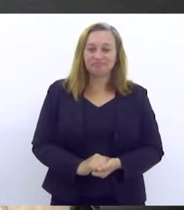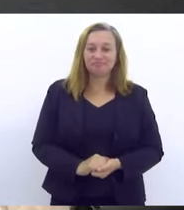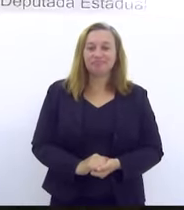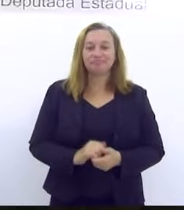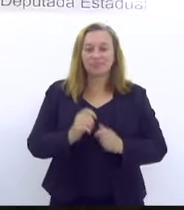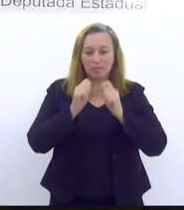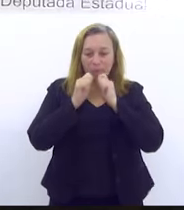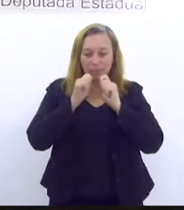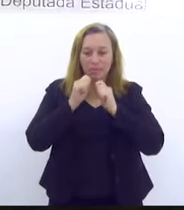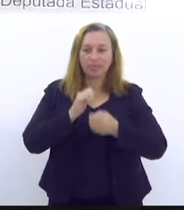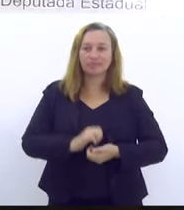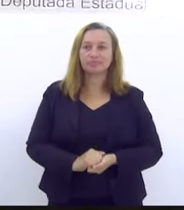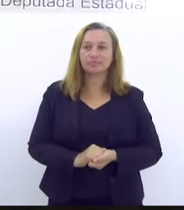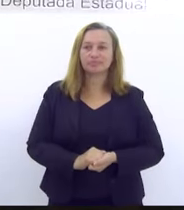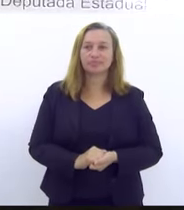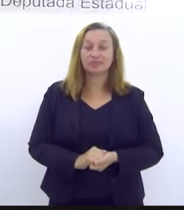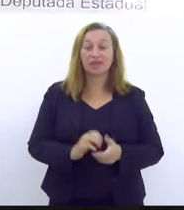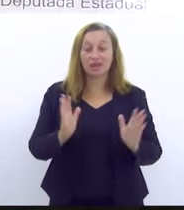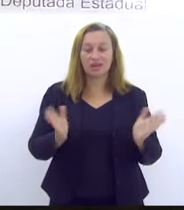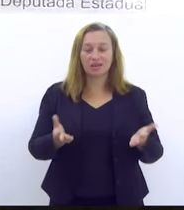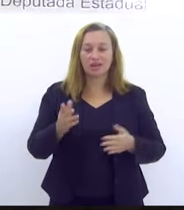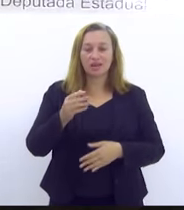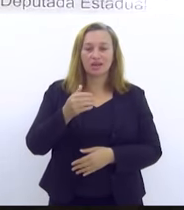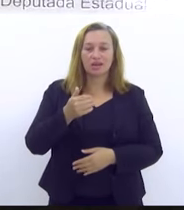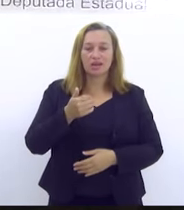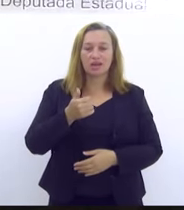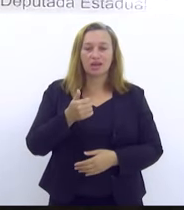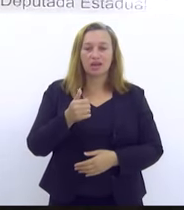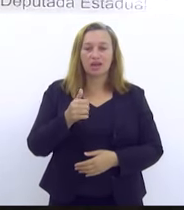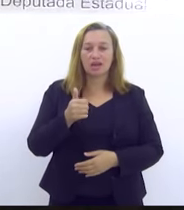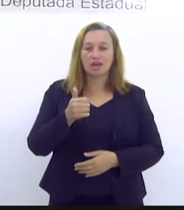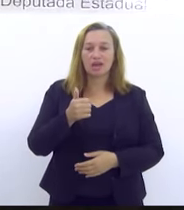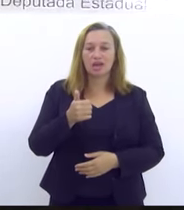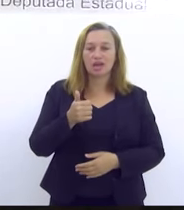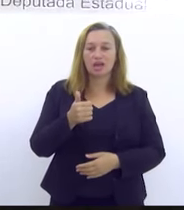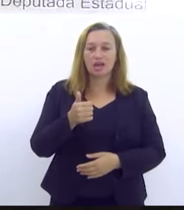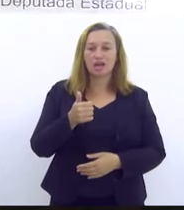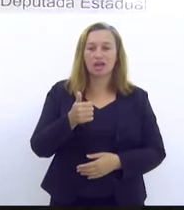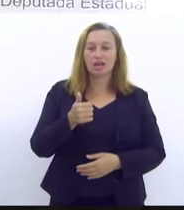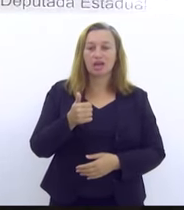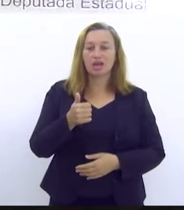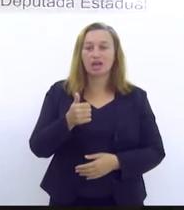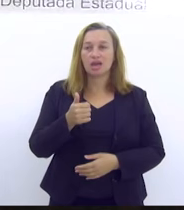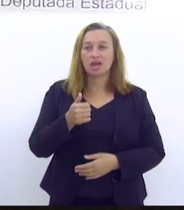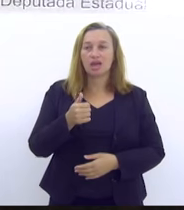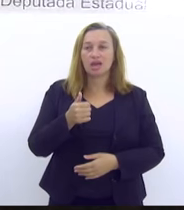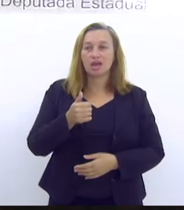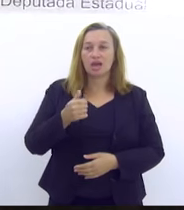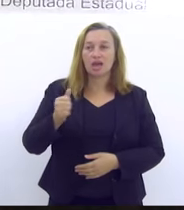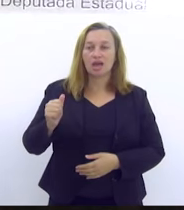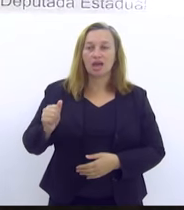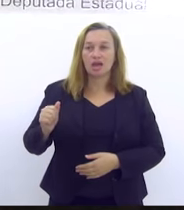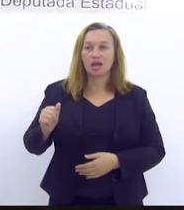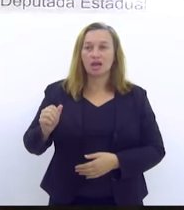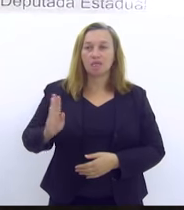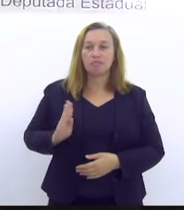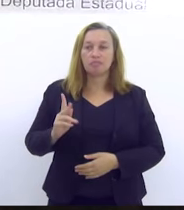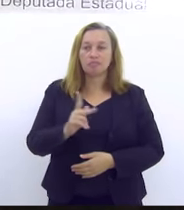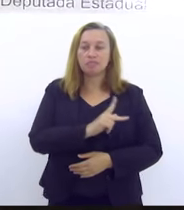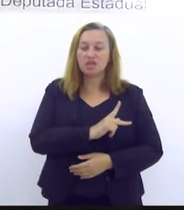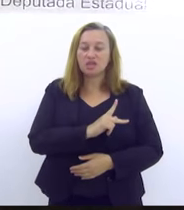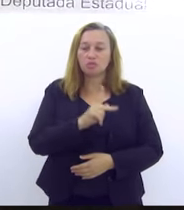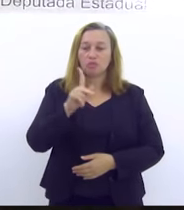Passa a palavra para agora o nosso querido bispo Paulo Pereira, que é nosso bispo da Igreja Universal. Só fazer um registro